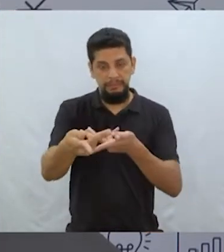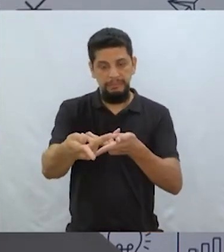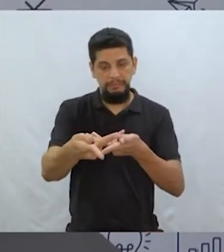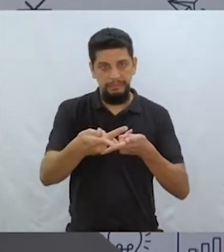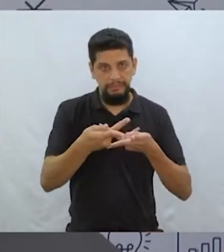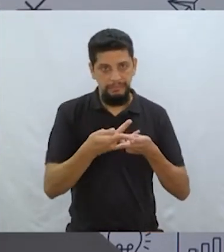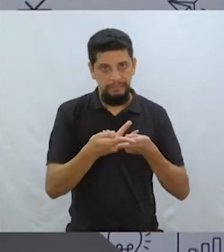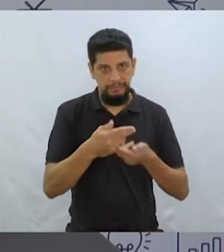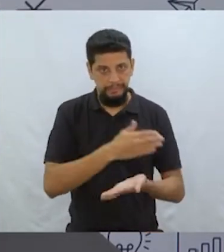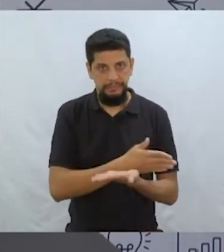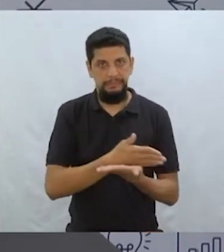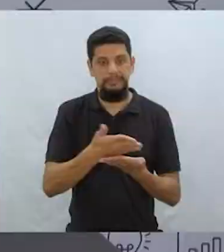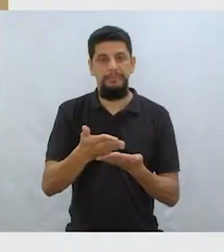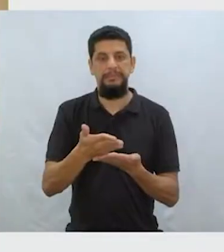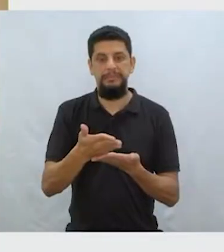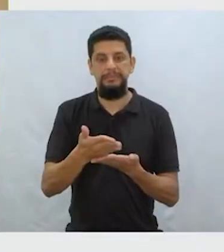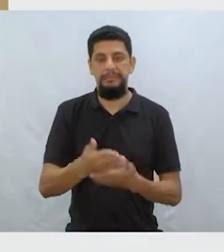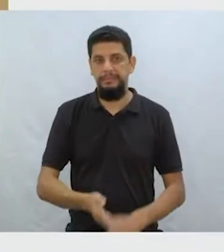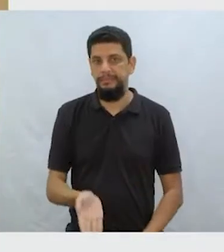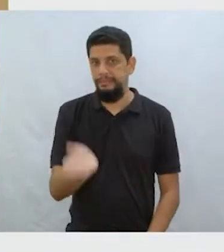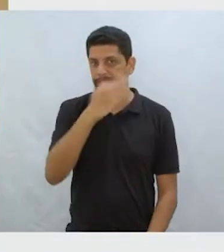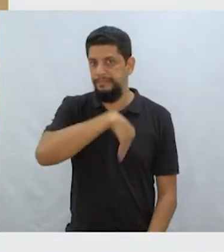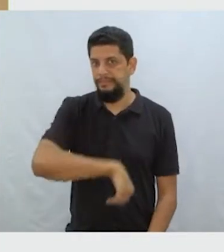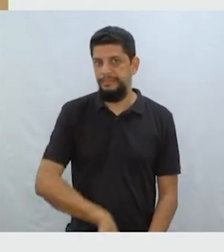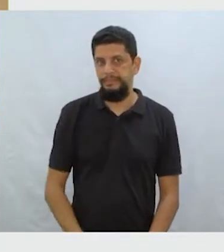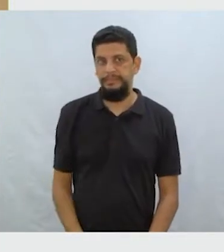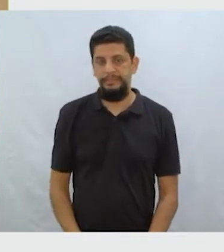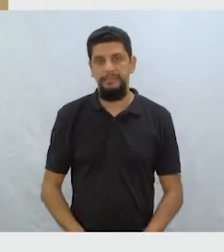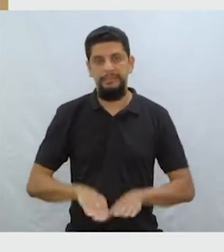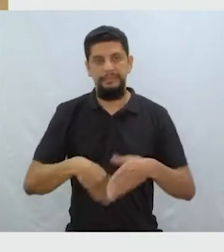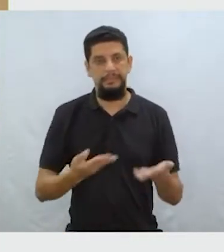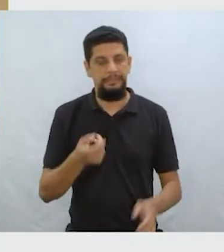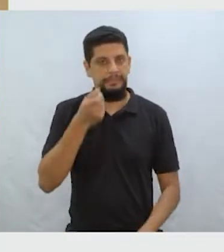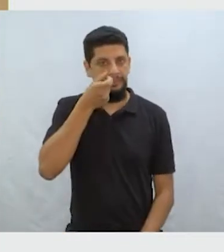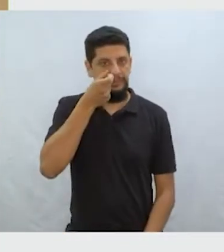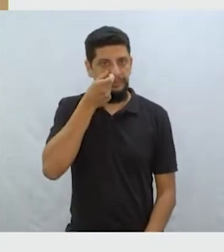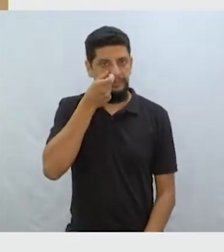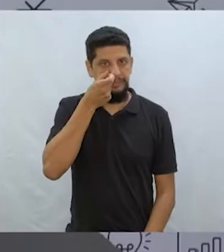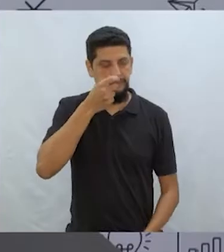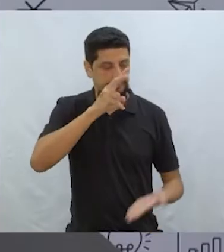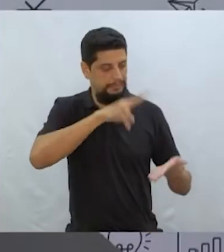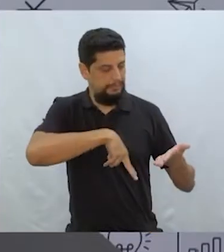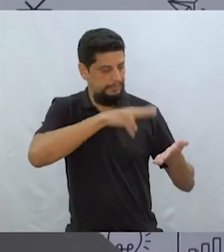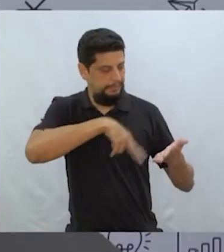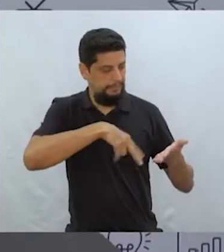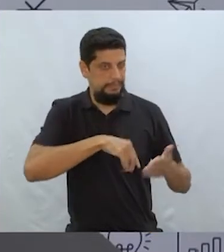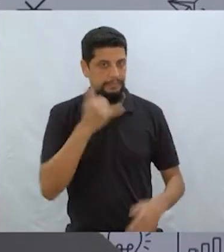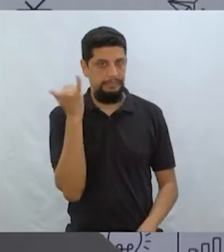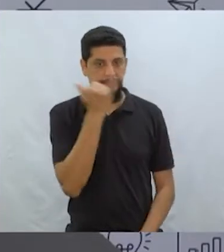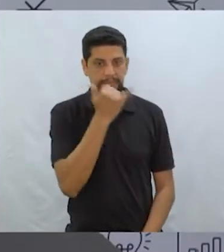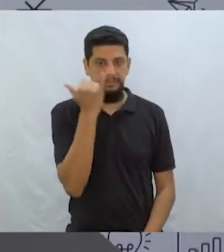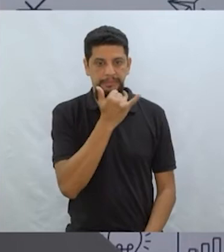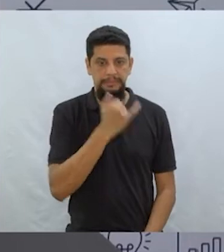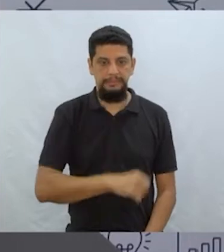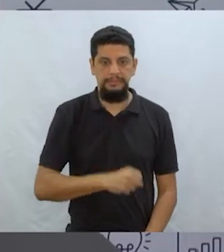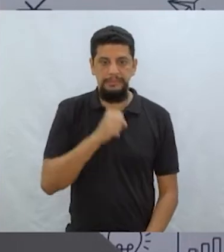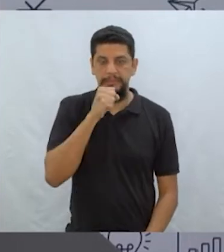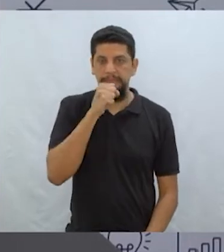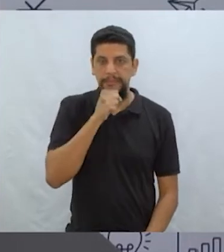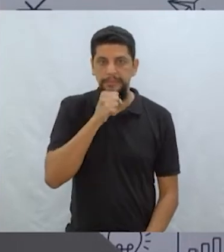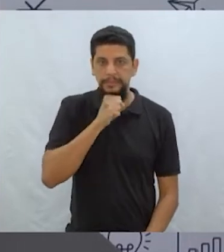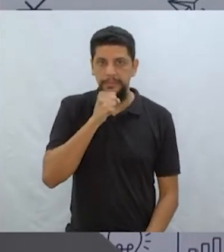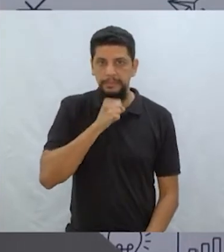vocês para nós começarmos vamos começar então acompanhem comigo a leitura desse conto o